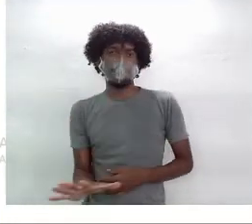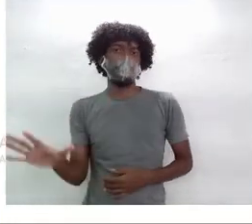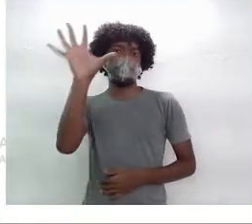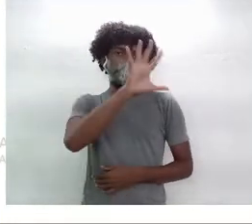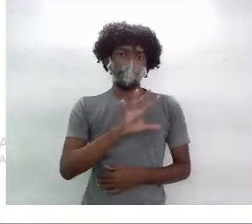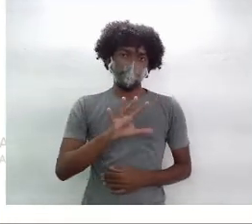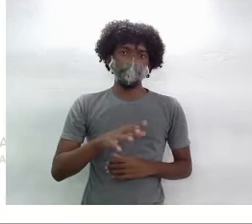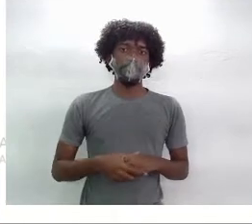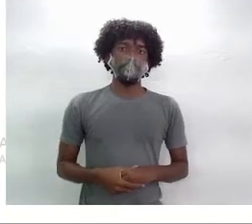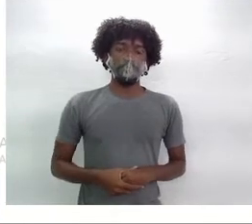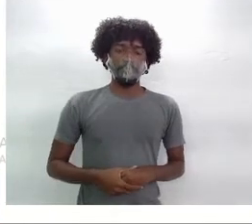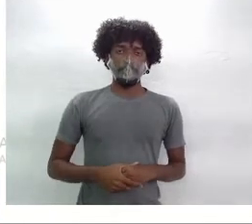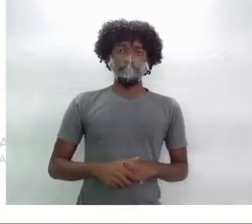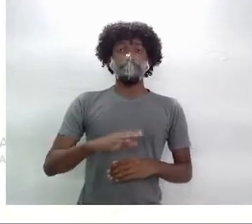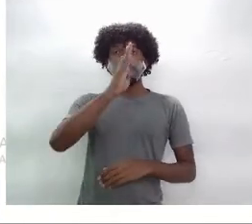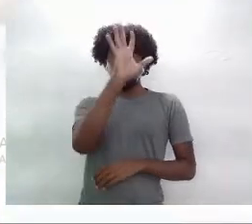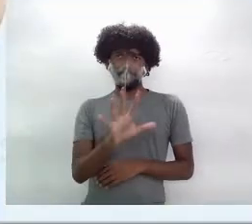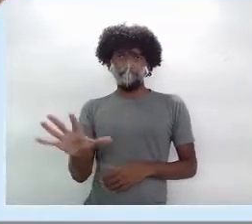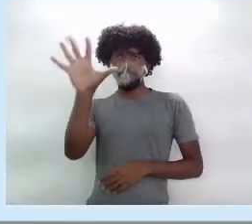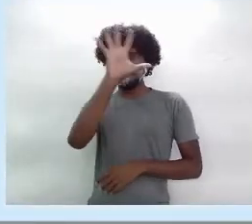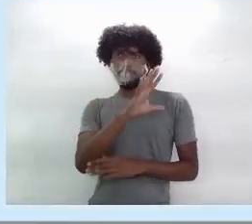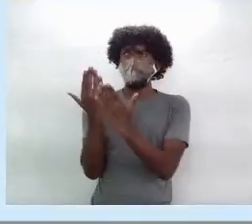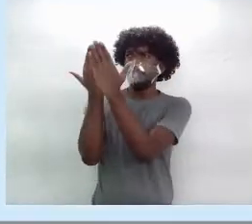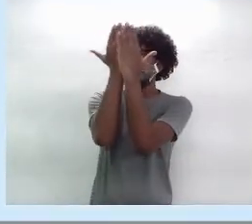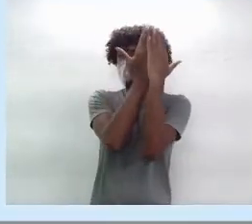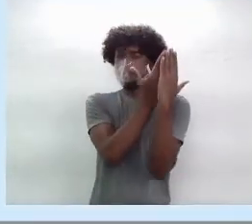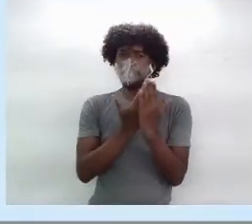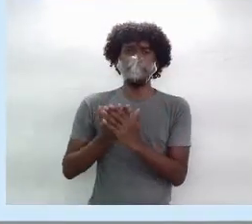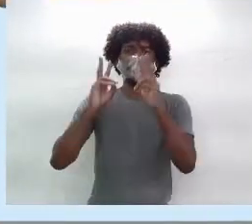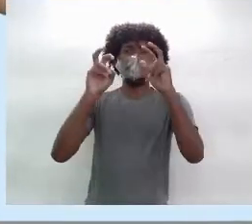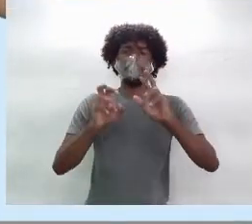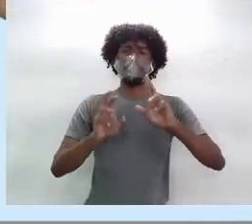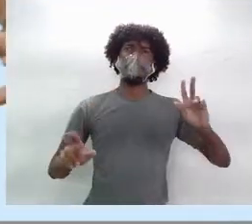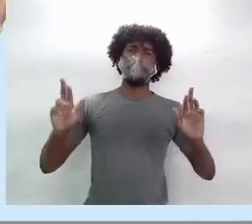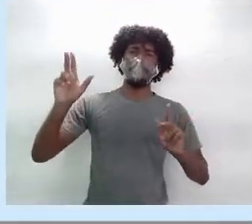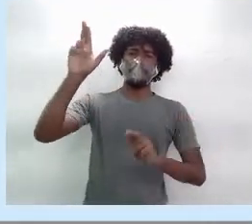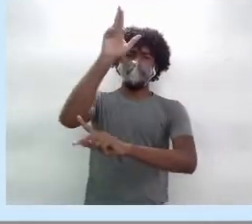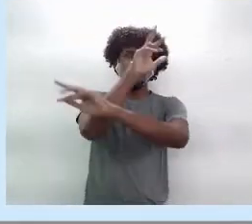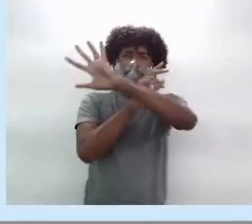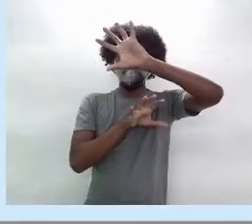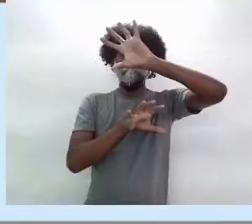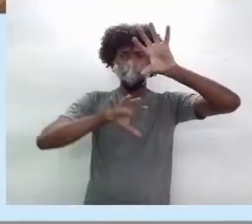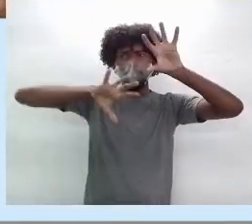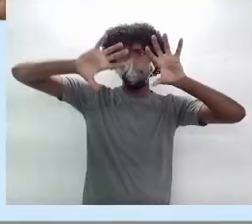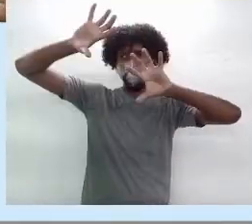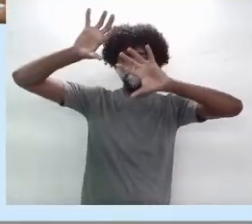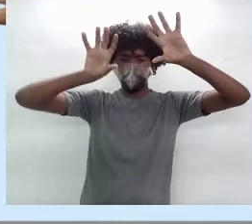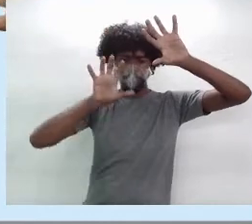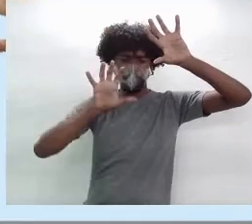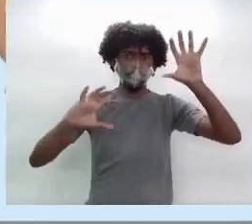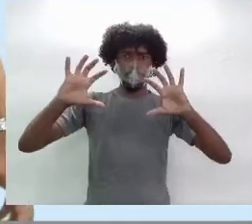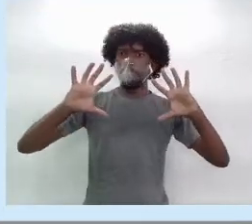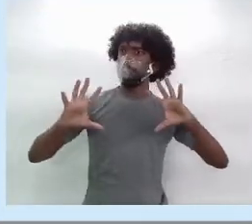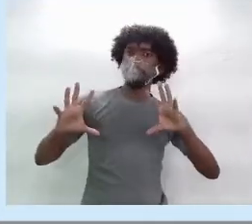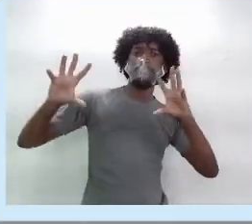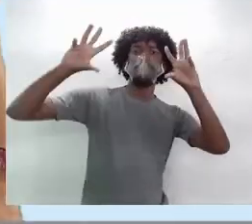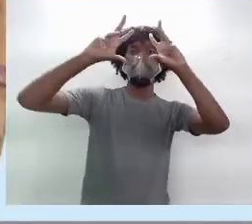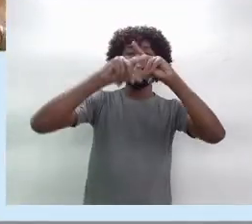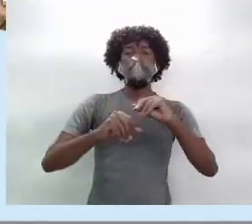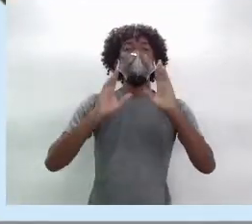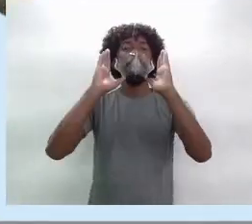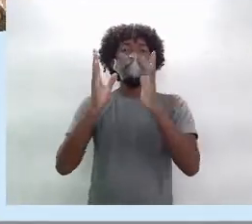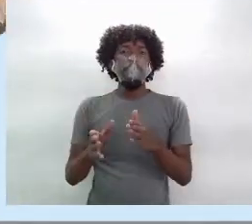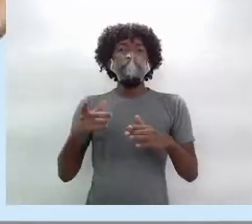Nós estudamos o Brasil, esse país multifacetado, as várias faces do Brasil, esse